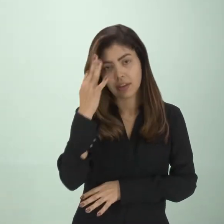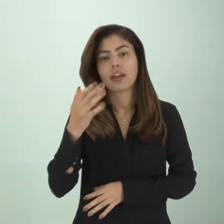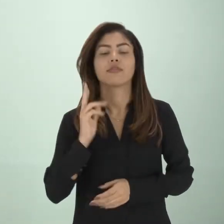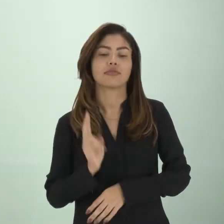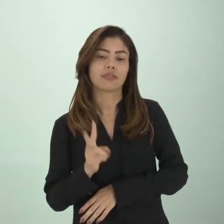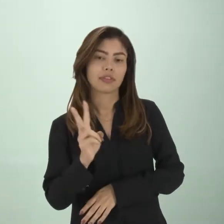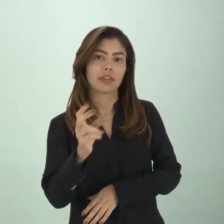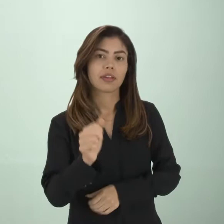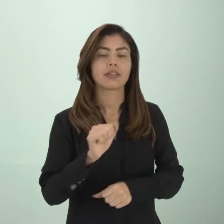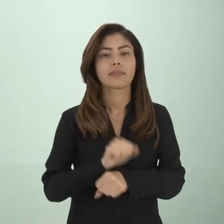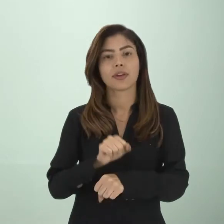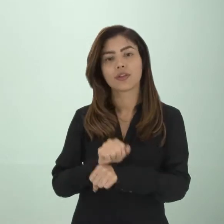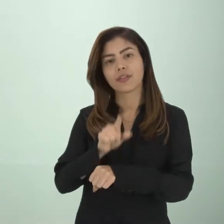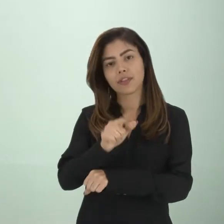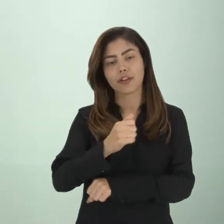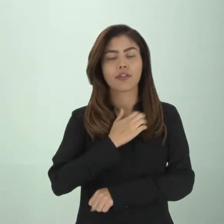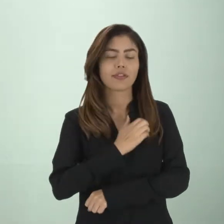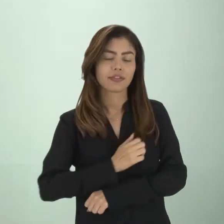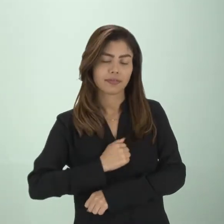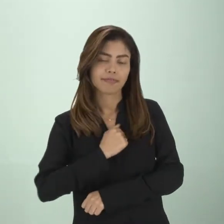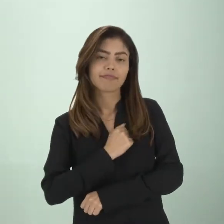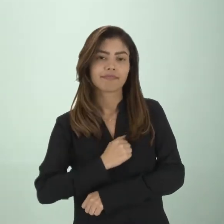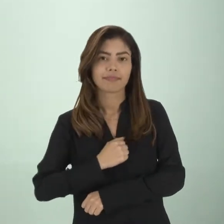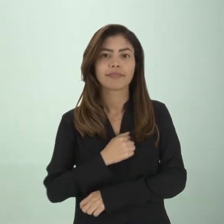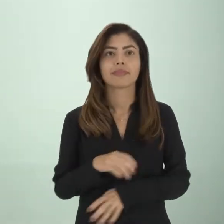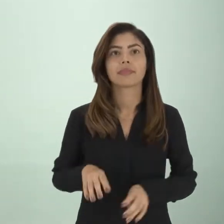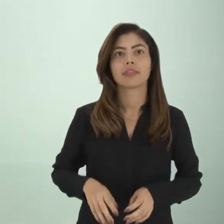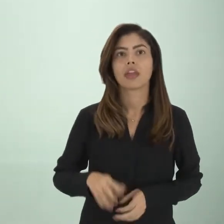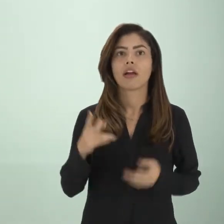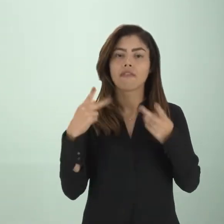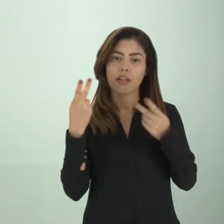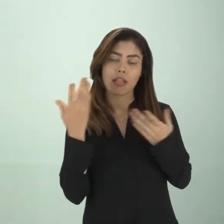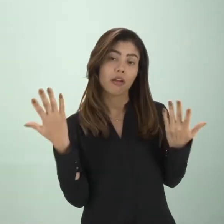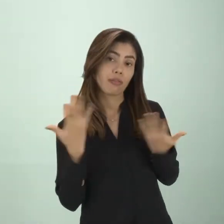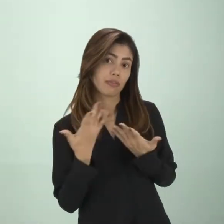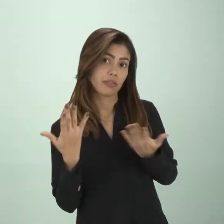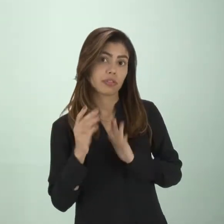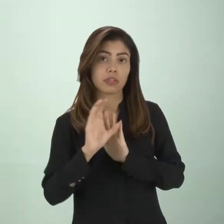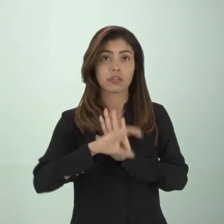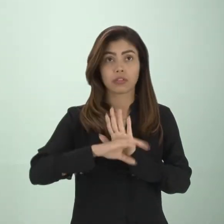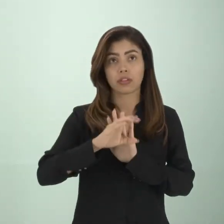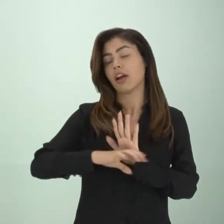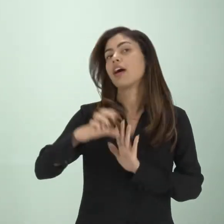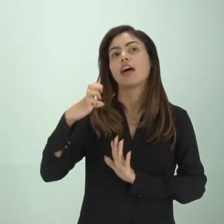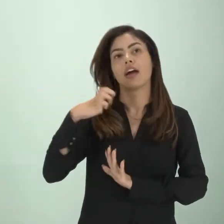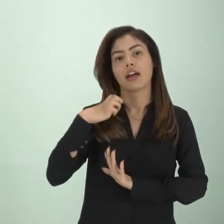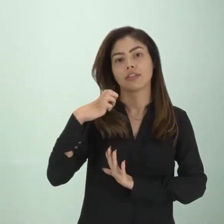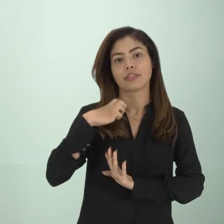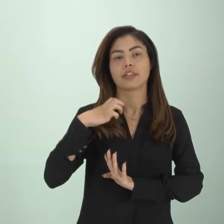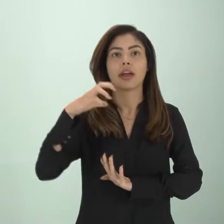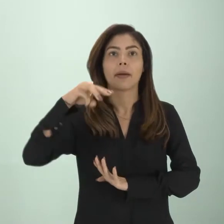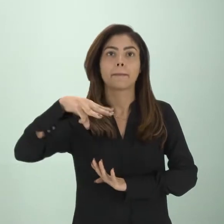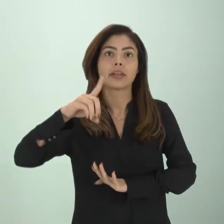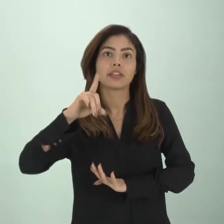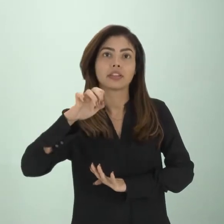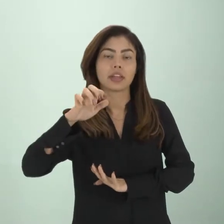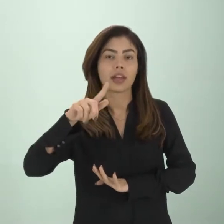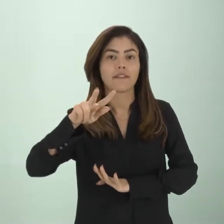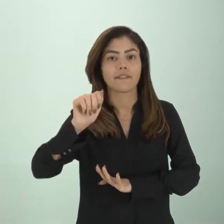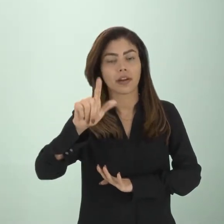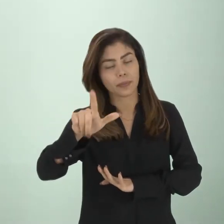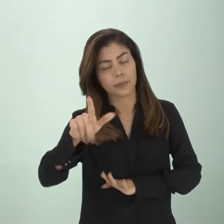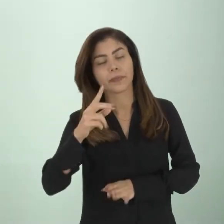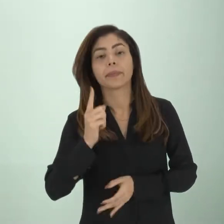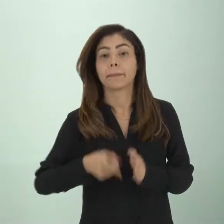que vocês estejam gostando. E a gente vai falar na aula de hoje sobre a ética medieval. A gente